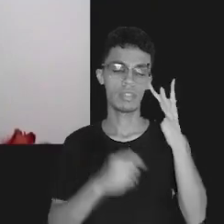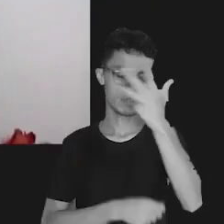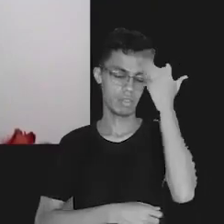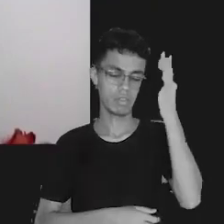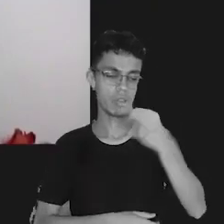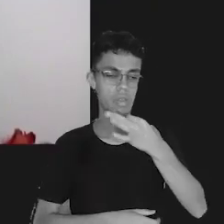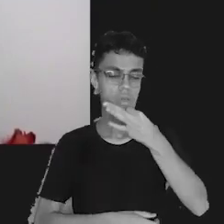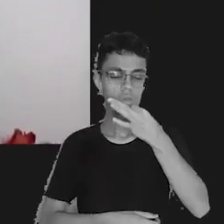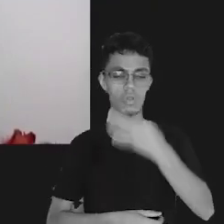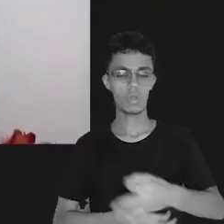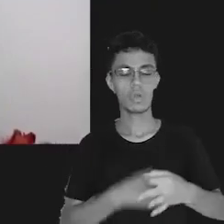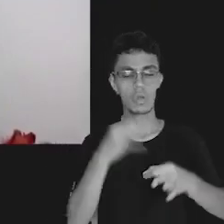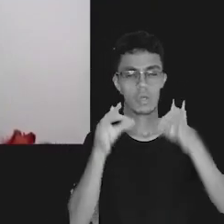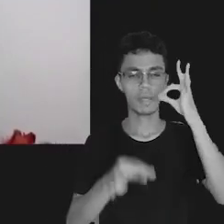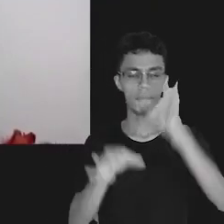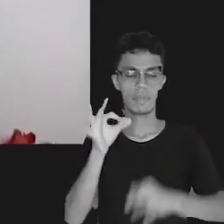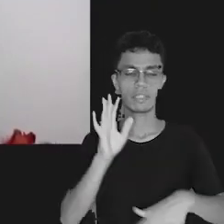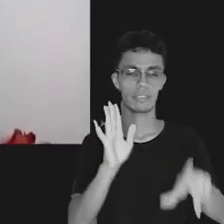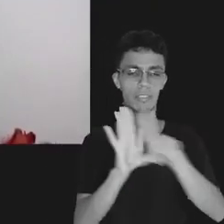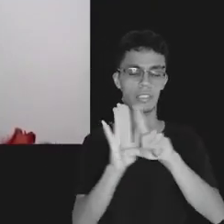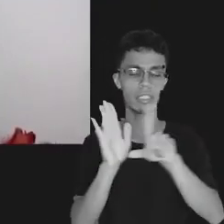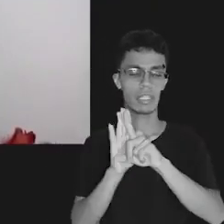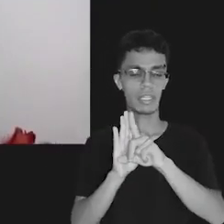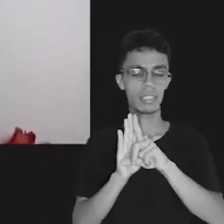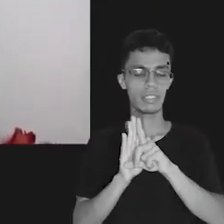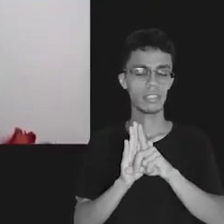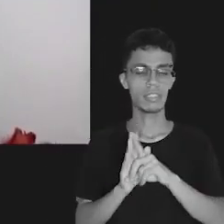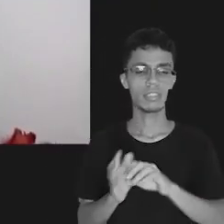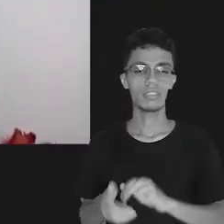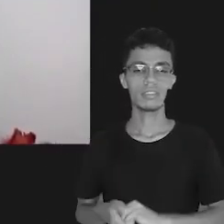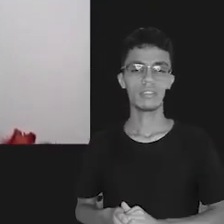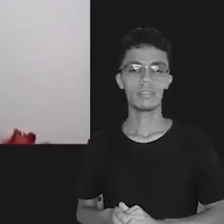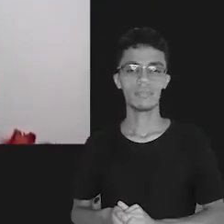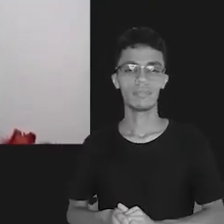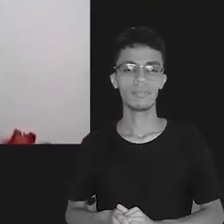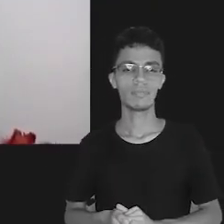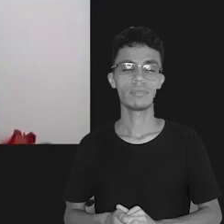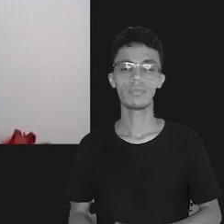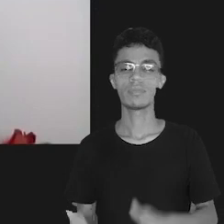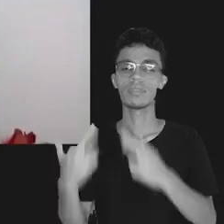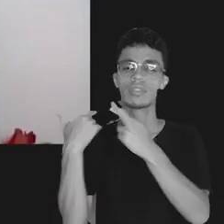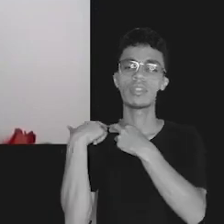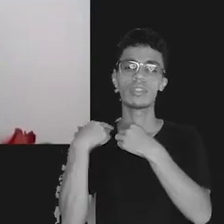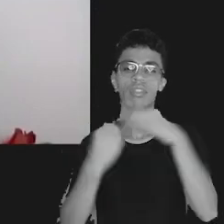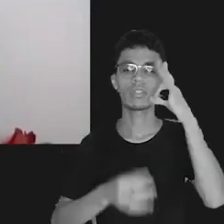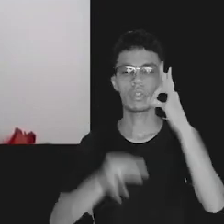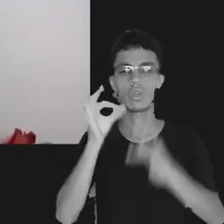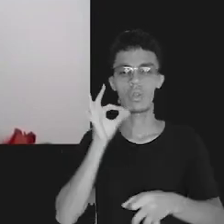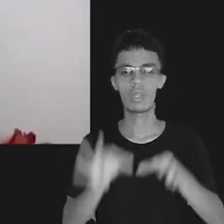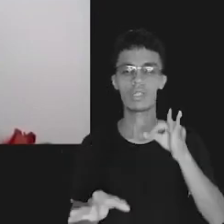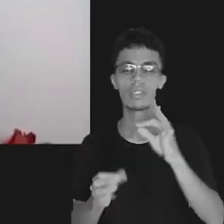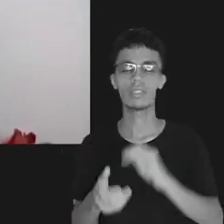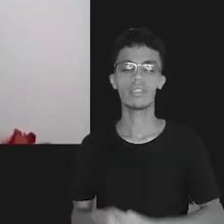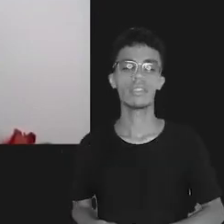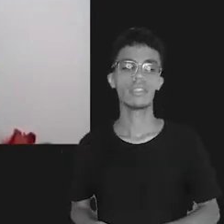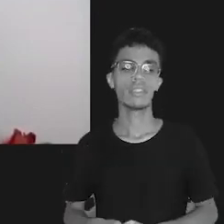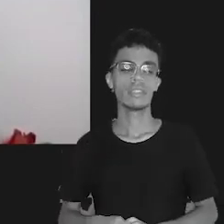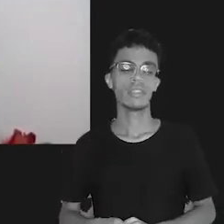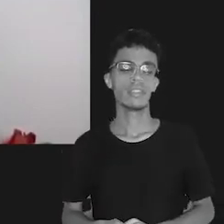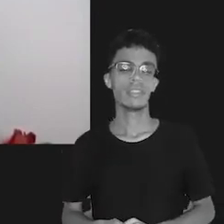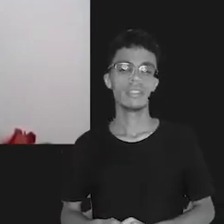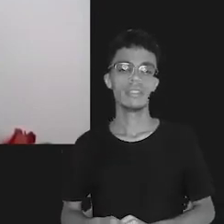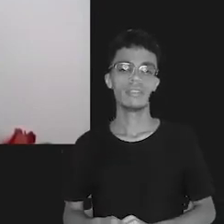julga, quem detém a lei, detém pelo menos a função de julgamento, sempre